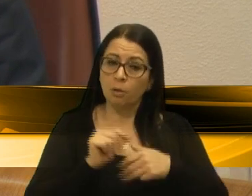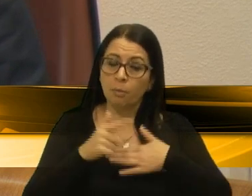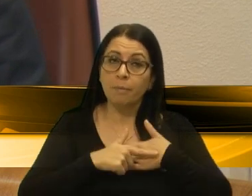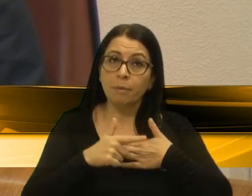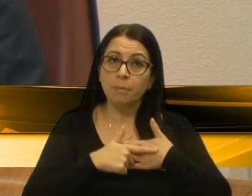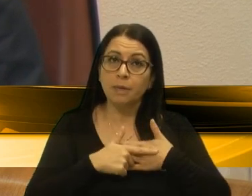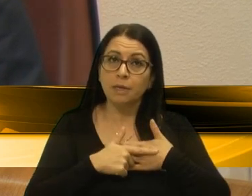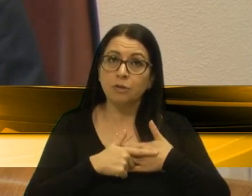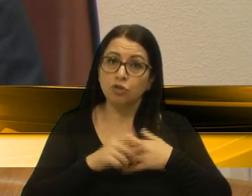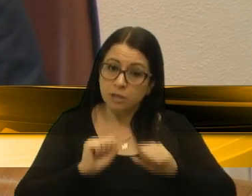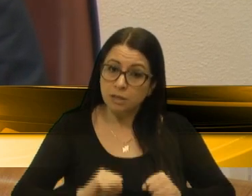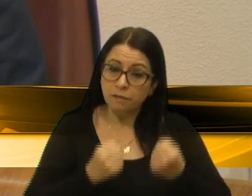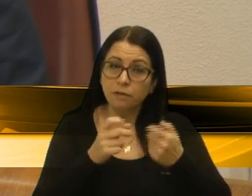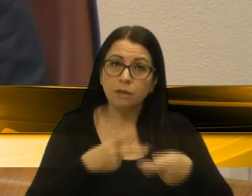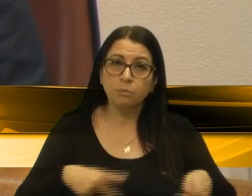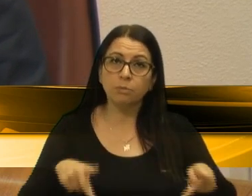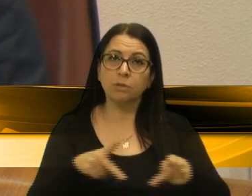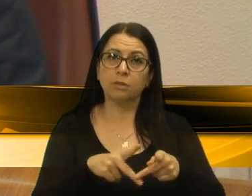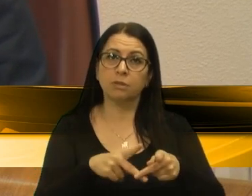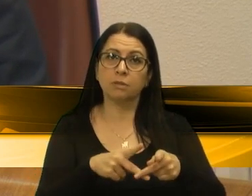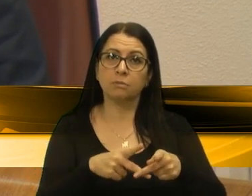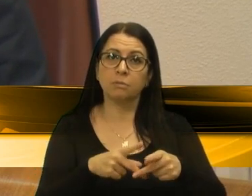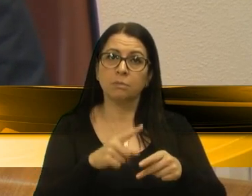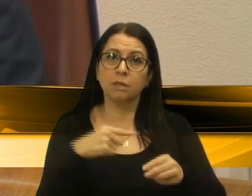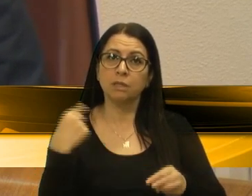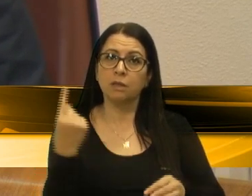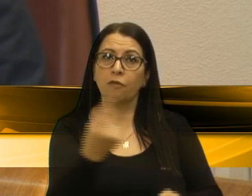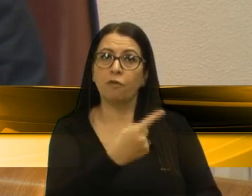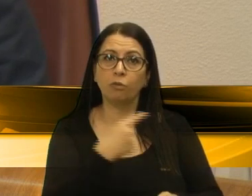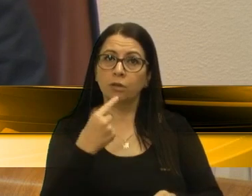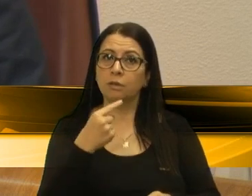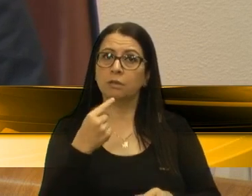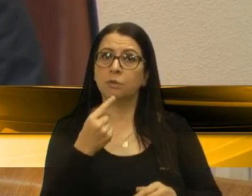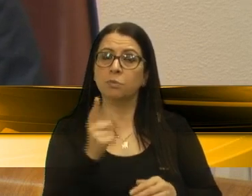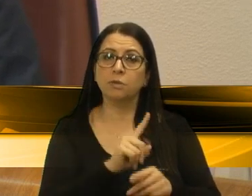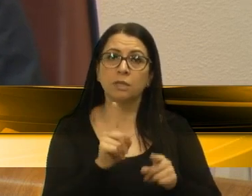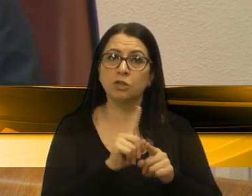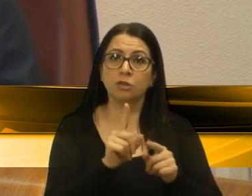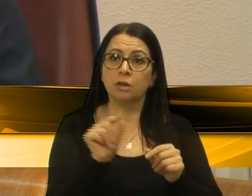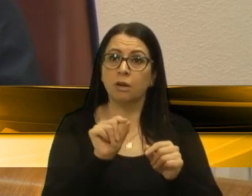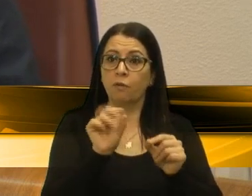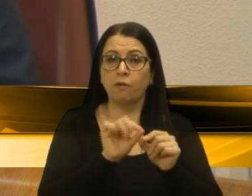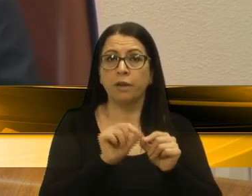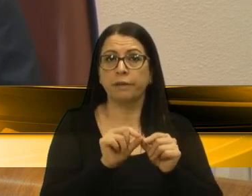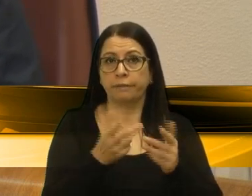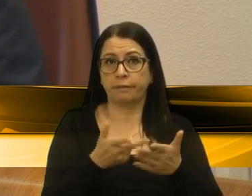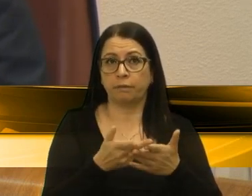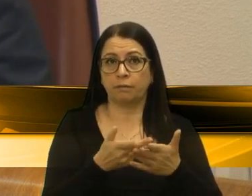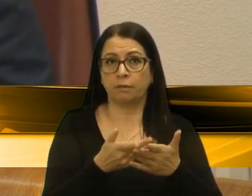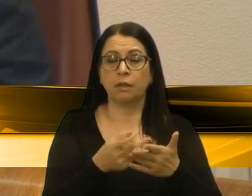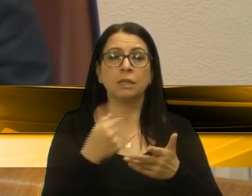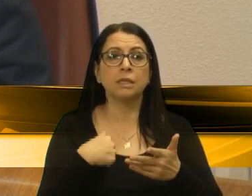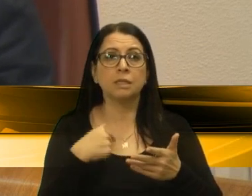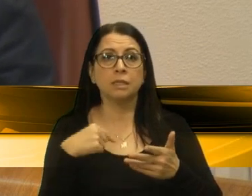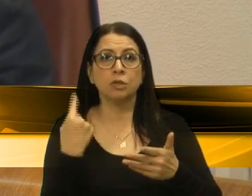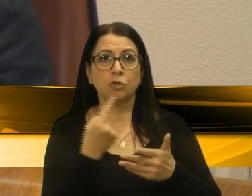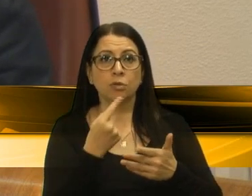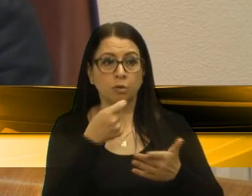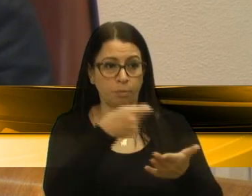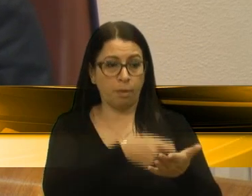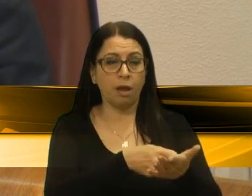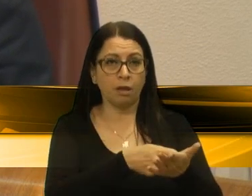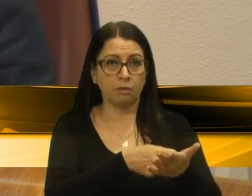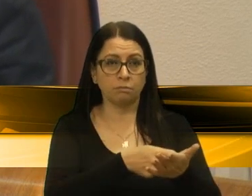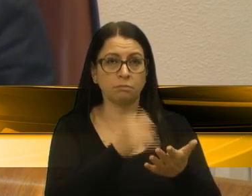de defender a população para que as voltas não sejam falhadas, não sejam não cumpridas. Quer dizer, se a gente, quando paga a